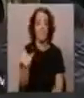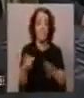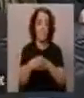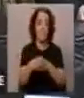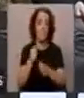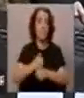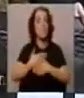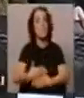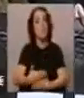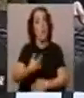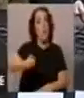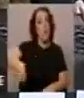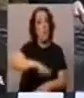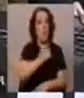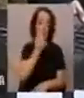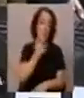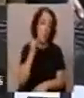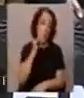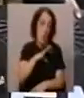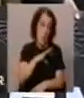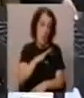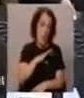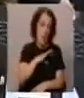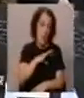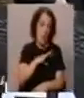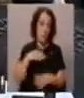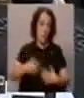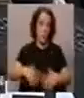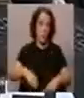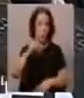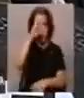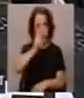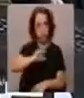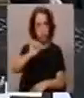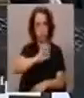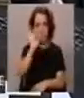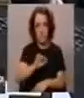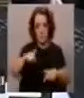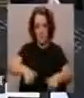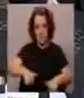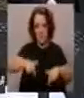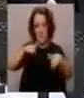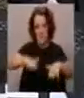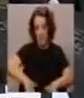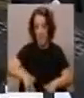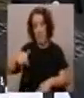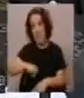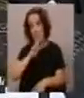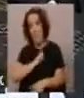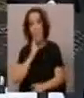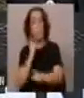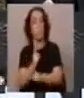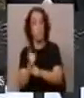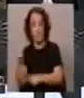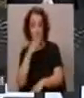enfermagem, estes dados que são elevados a nível nacional de greve e aqui na ULS da Guarda também, como referiu,